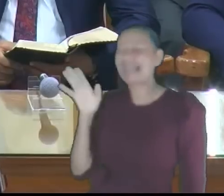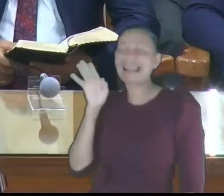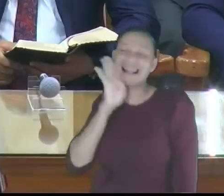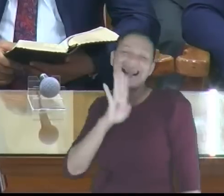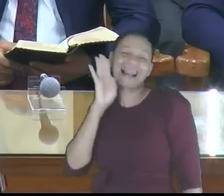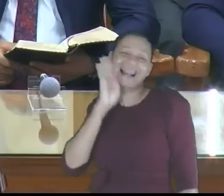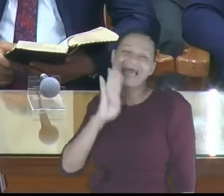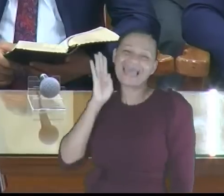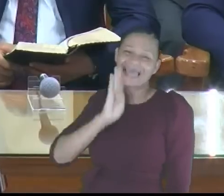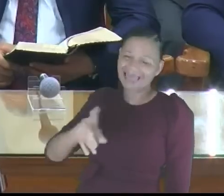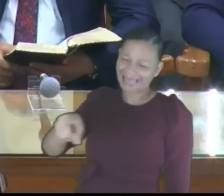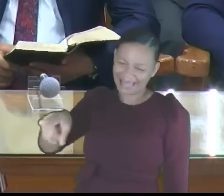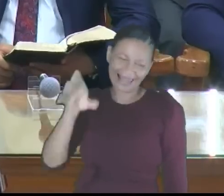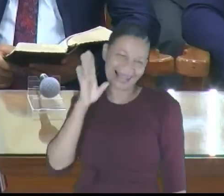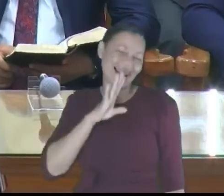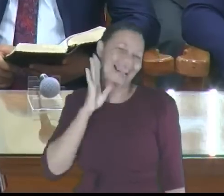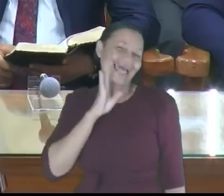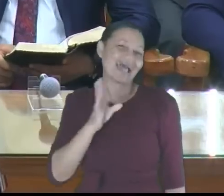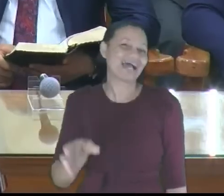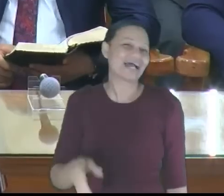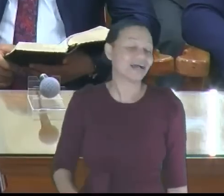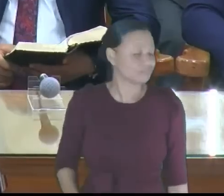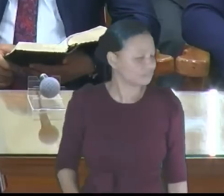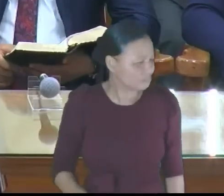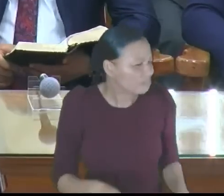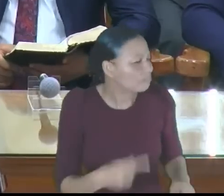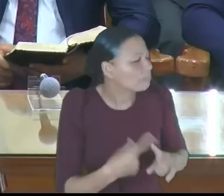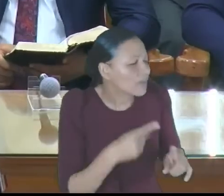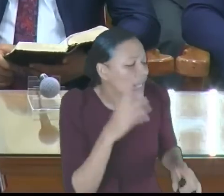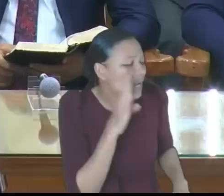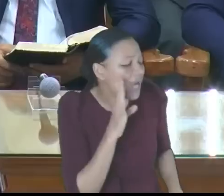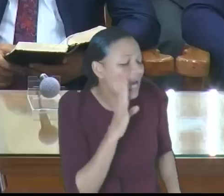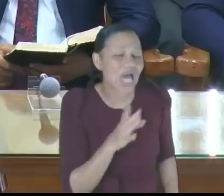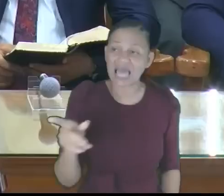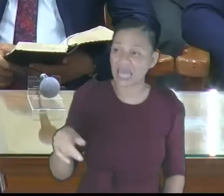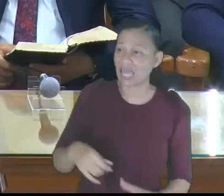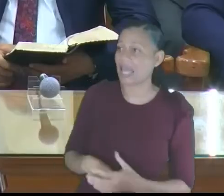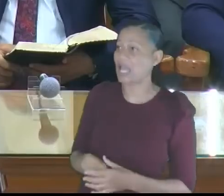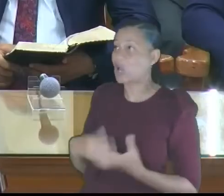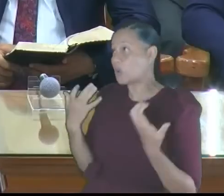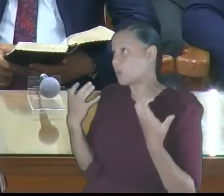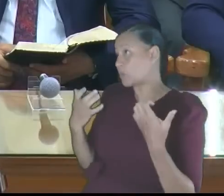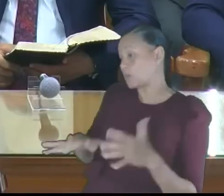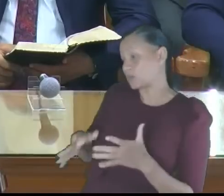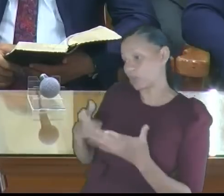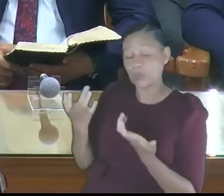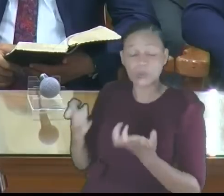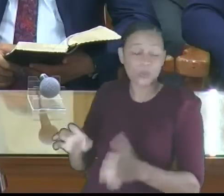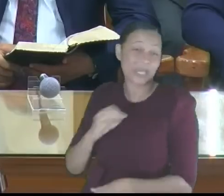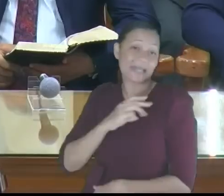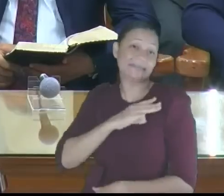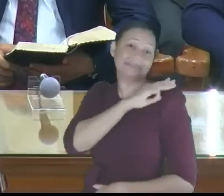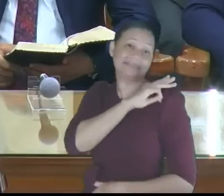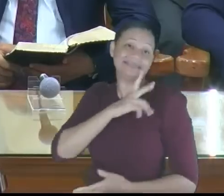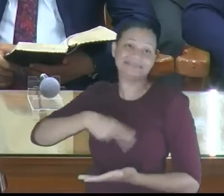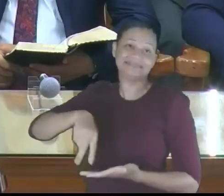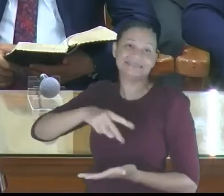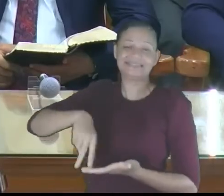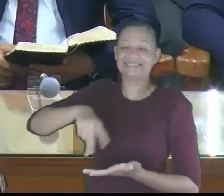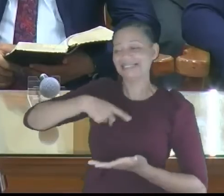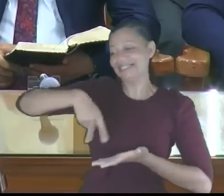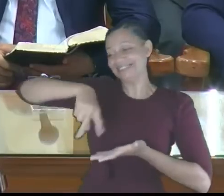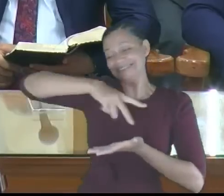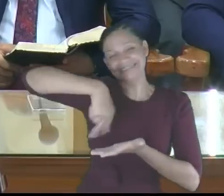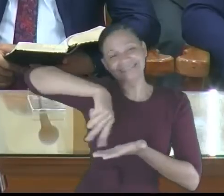legal. Eu disse, irmã, por quê? Lá, irmão, o senhor não quer ministério de dança? E eu sou dançarina